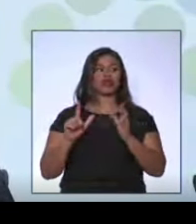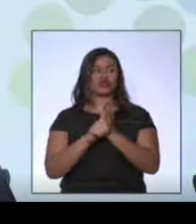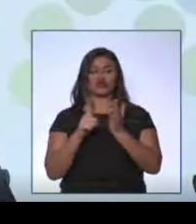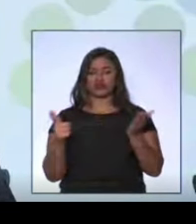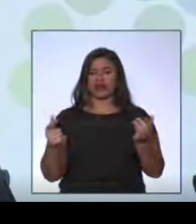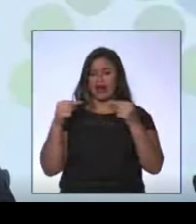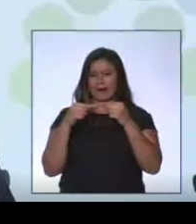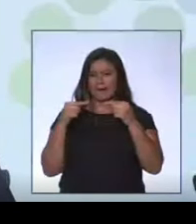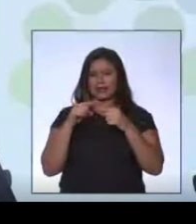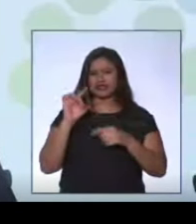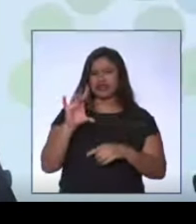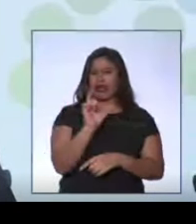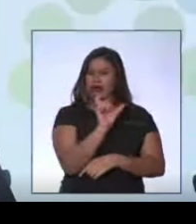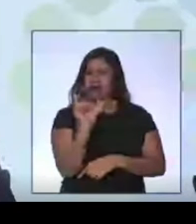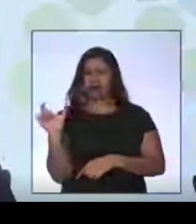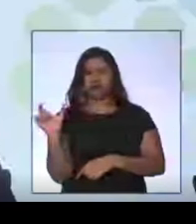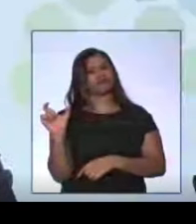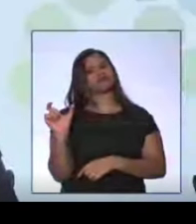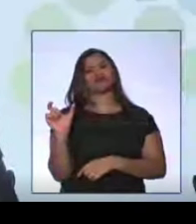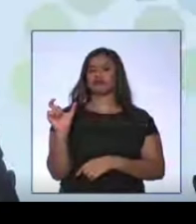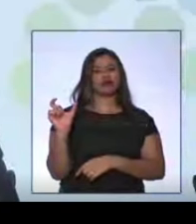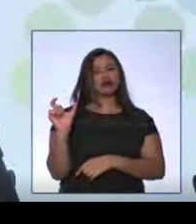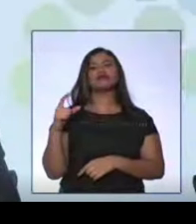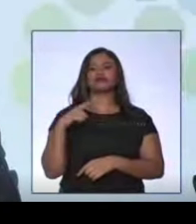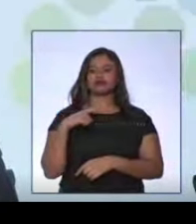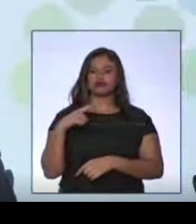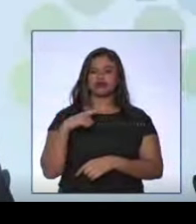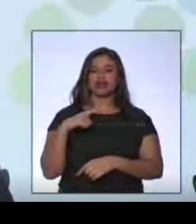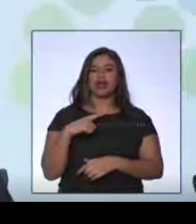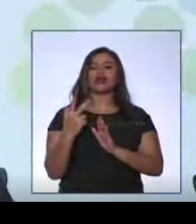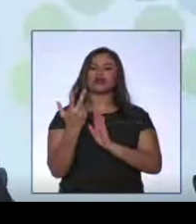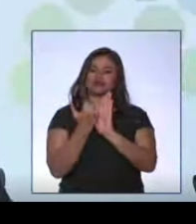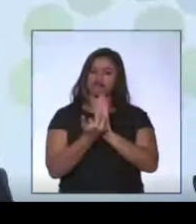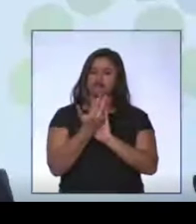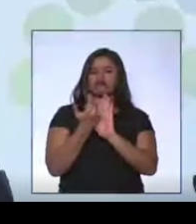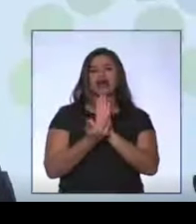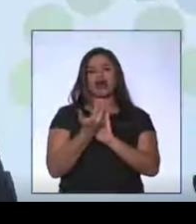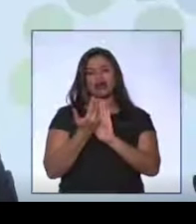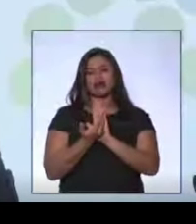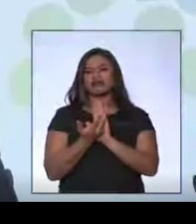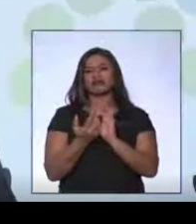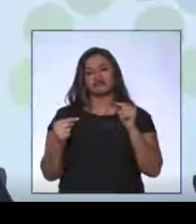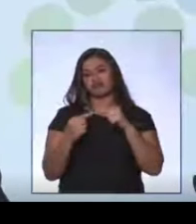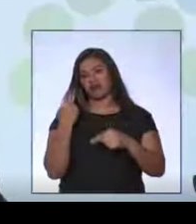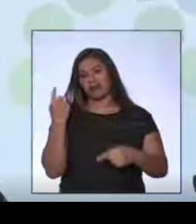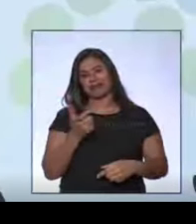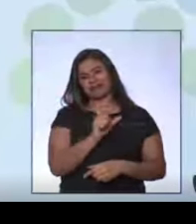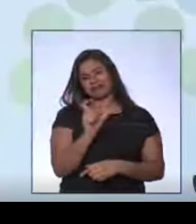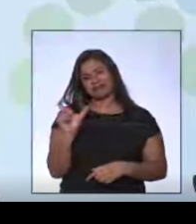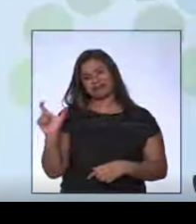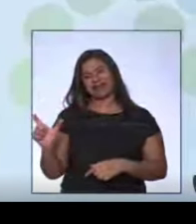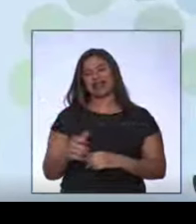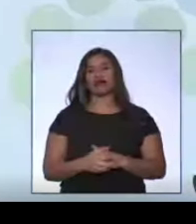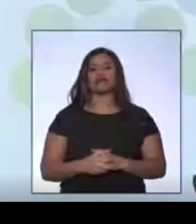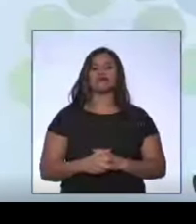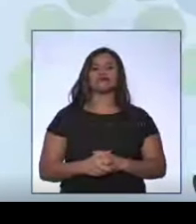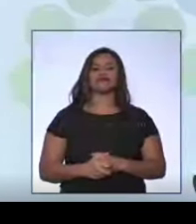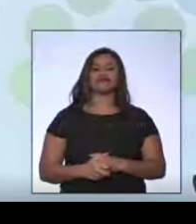não verbais, por favor. Textos não verbais, imagens são sempre não verbais, né? Textos não verbais, por favor. Temos